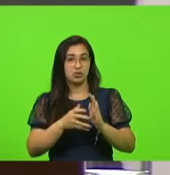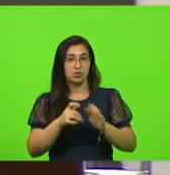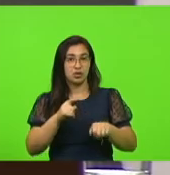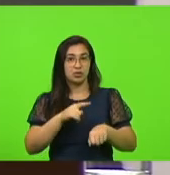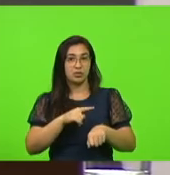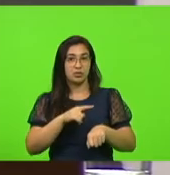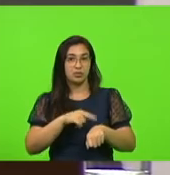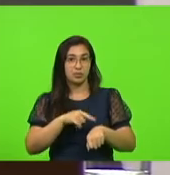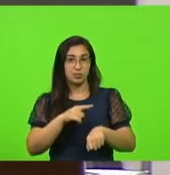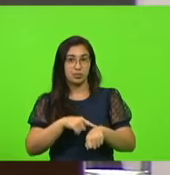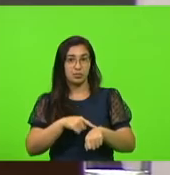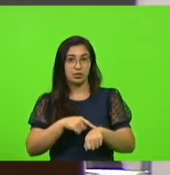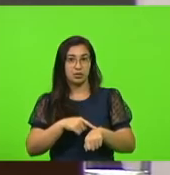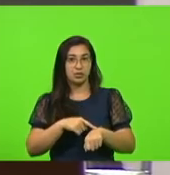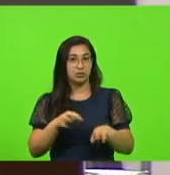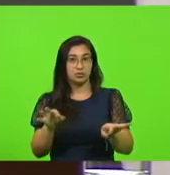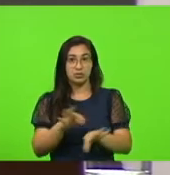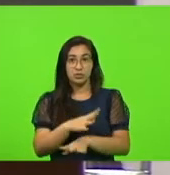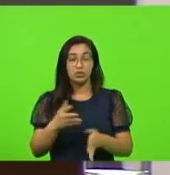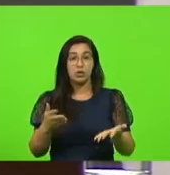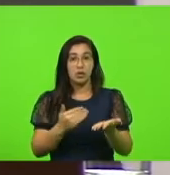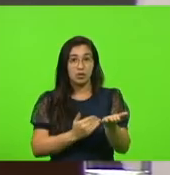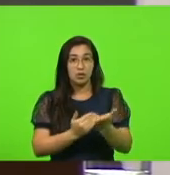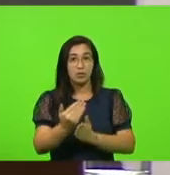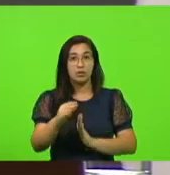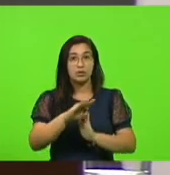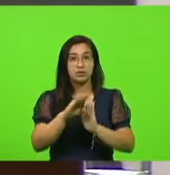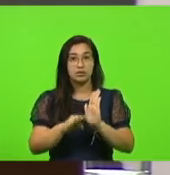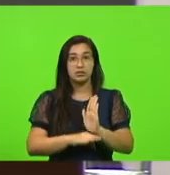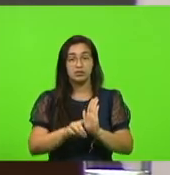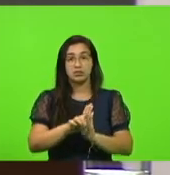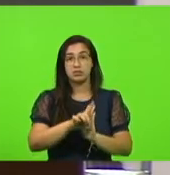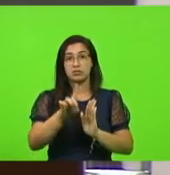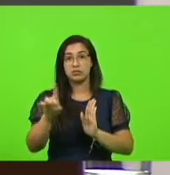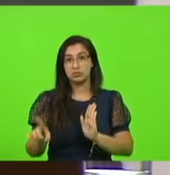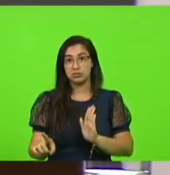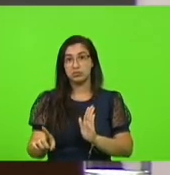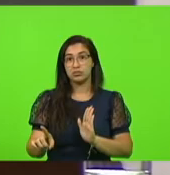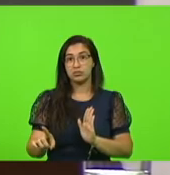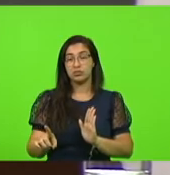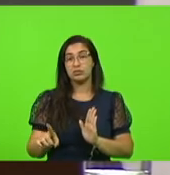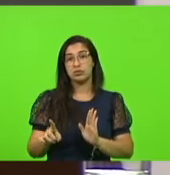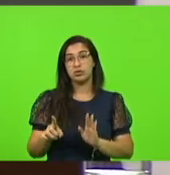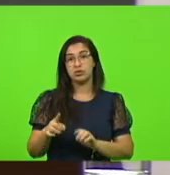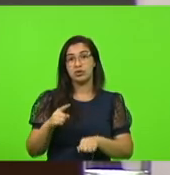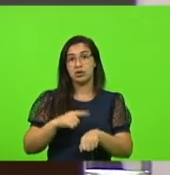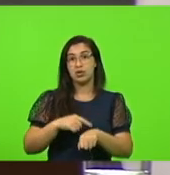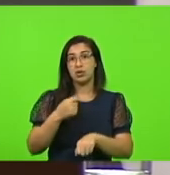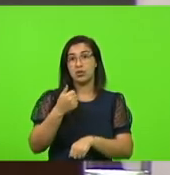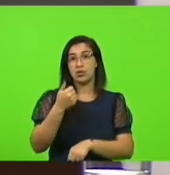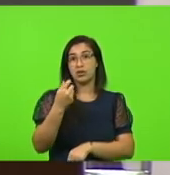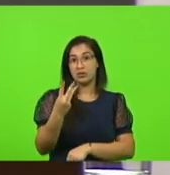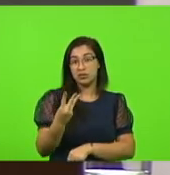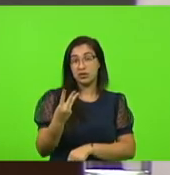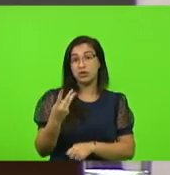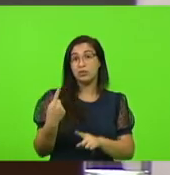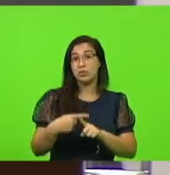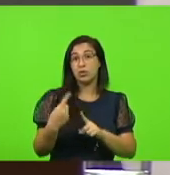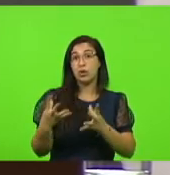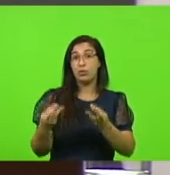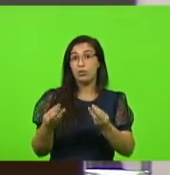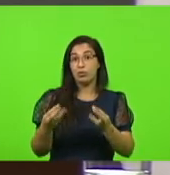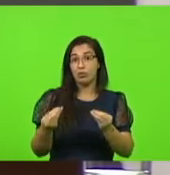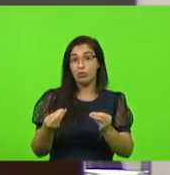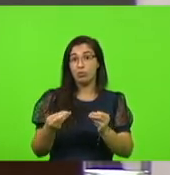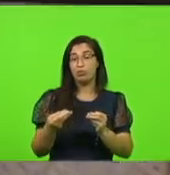sim entrado na ordem do dia às 15 horas, tendo em vista muitos projetos que entraram aqui na casa. Pela ordem,